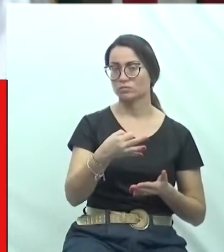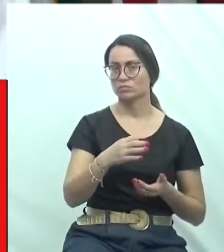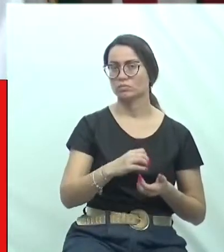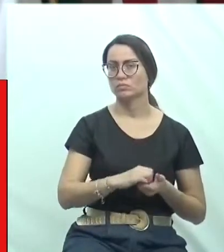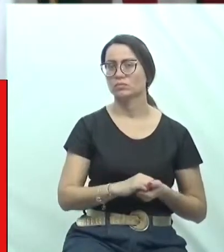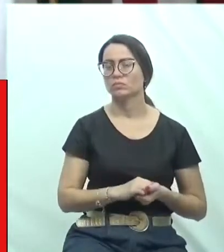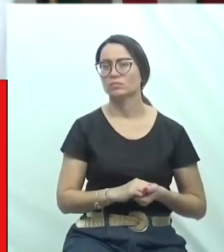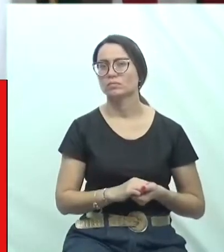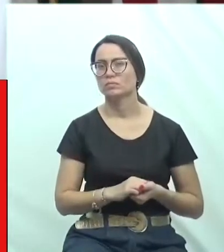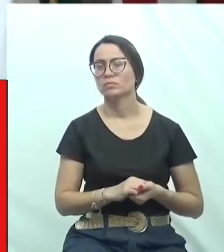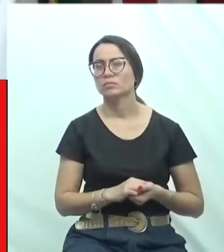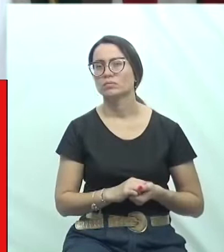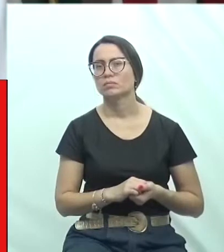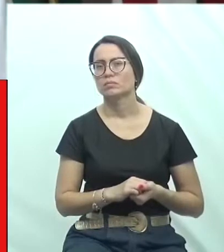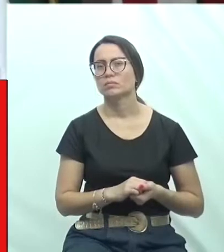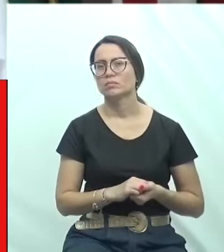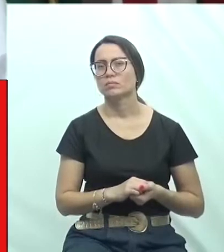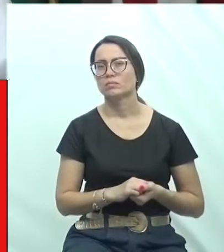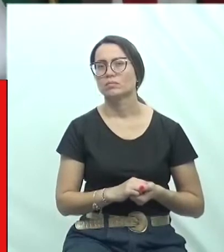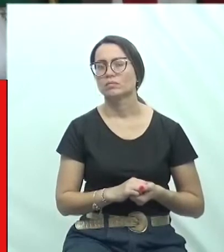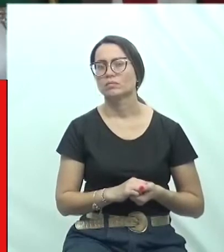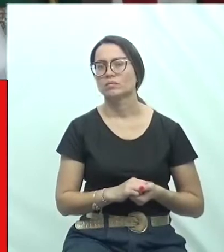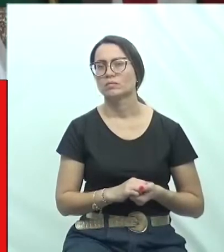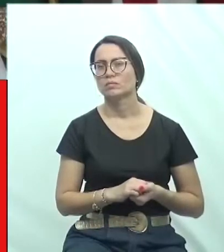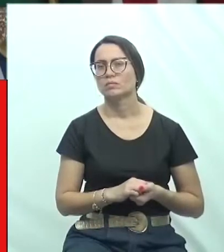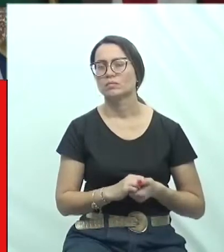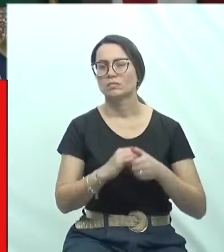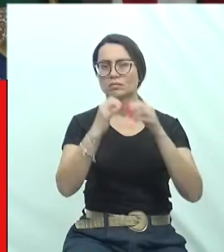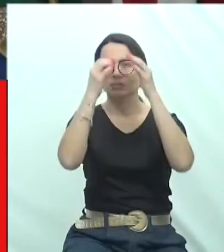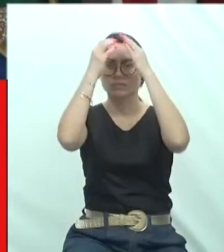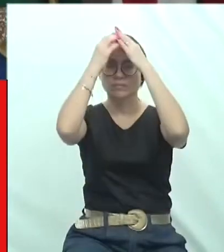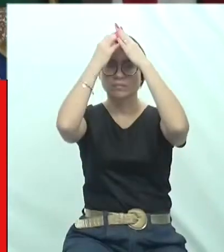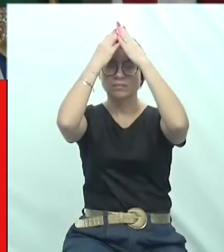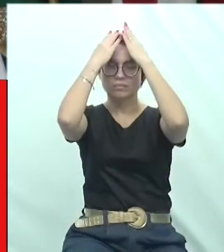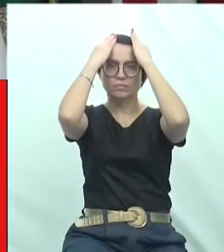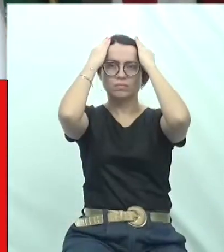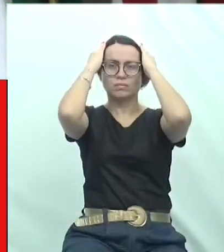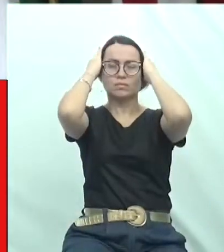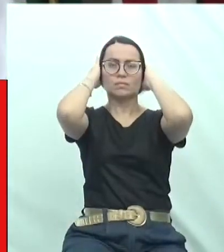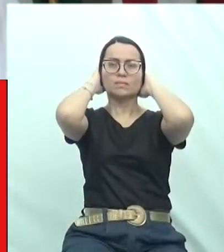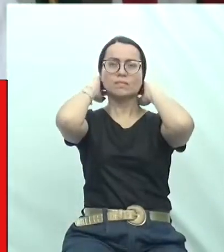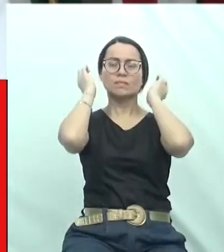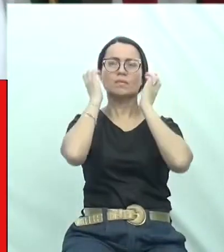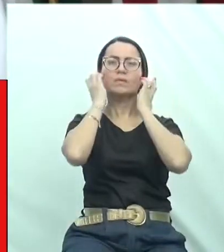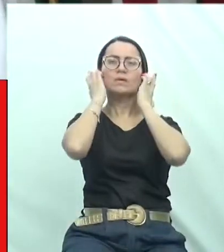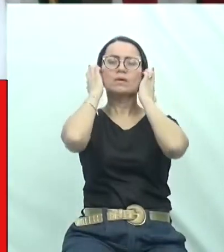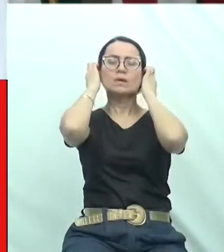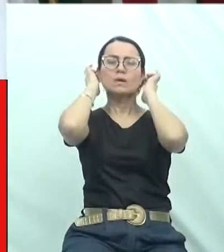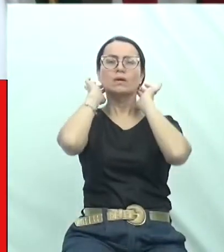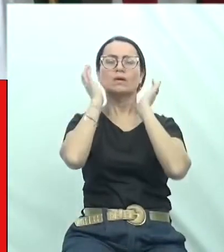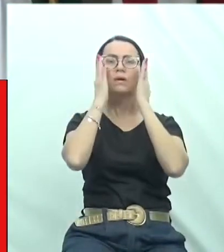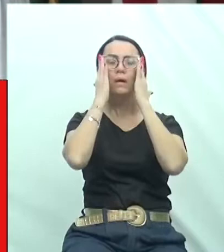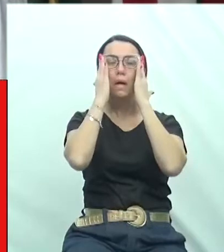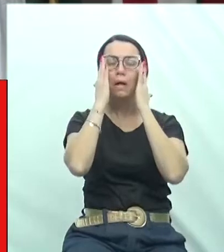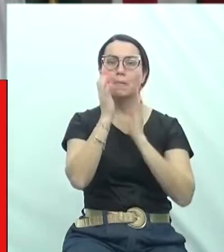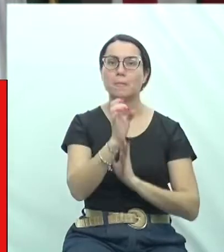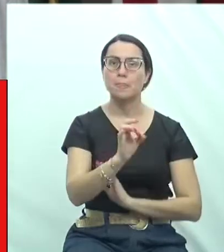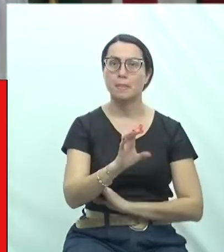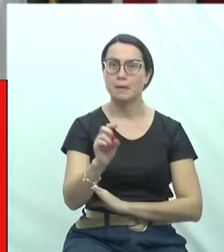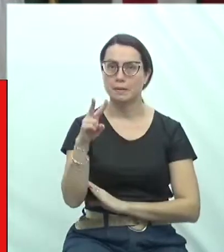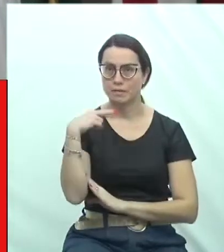lá o Mostre da Jore, e certamente todos os vereadores da cidade de Criciúma, que moram nos bairros onde passou a rede de